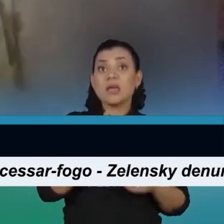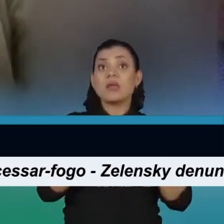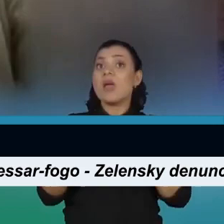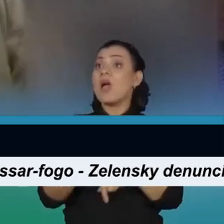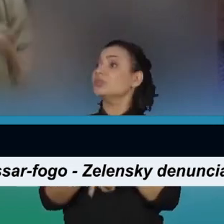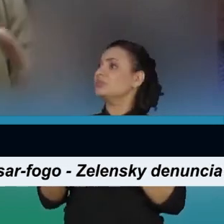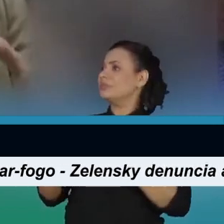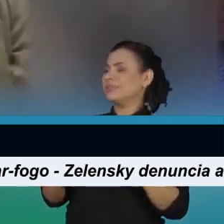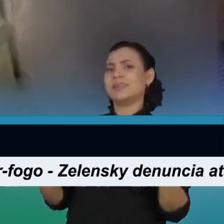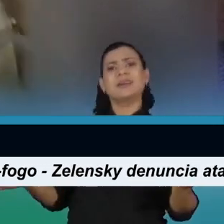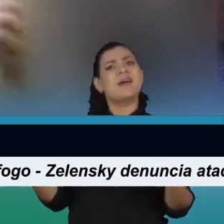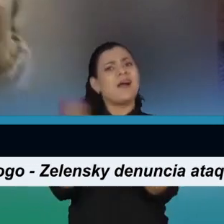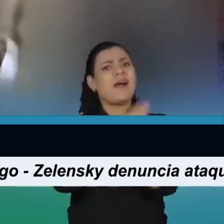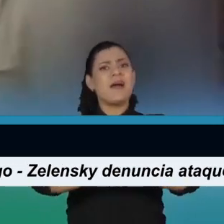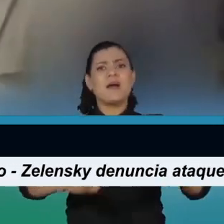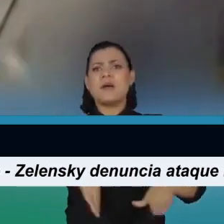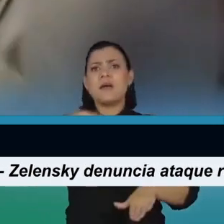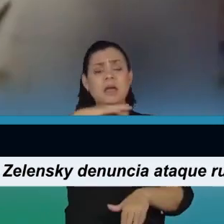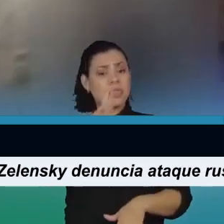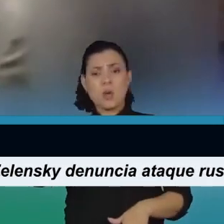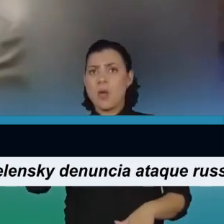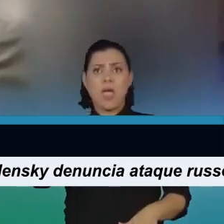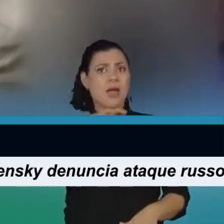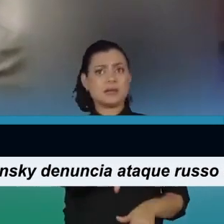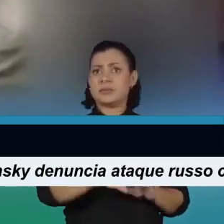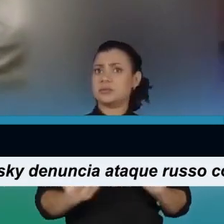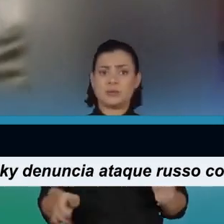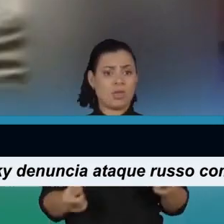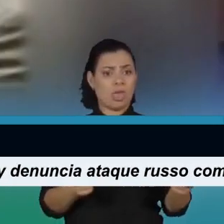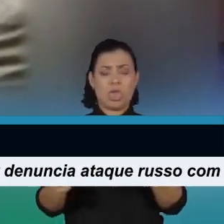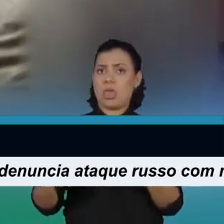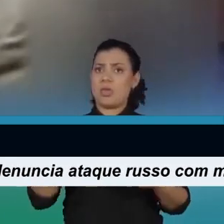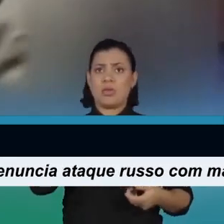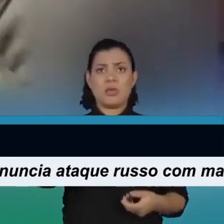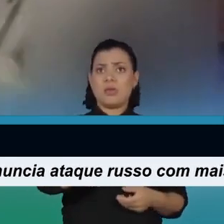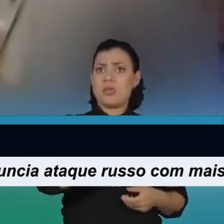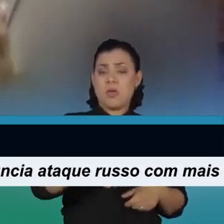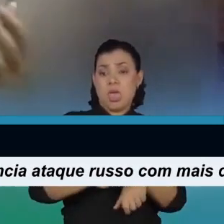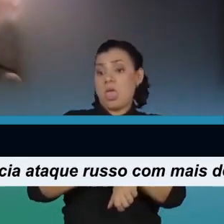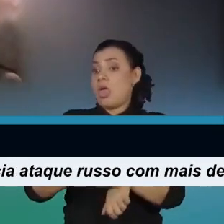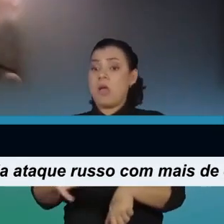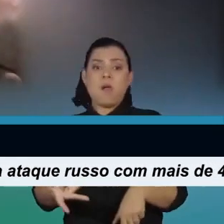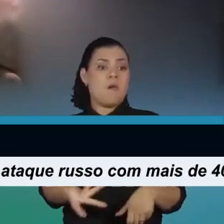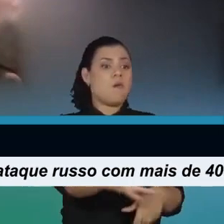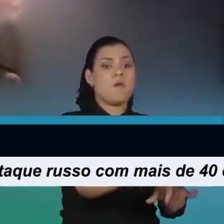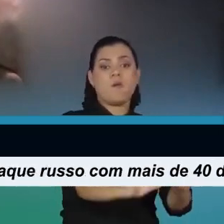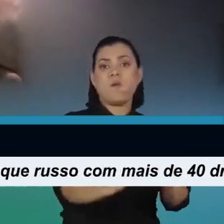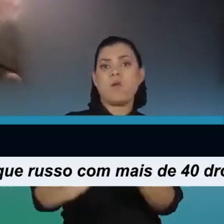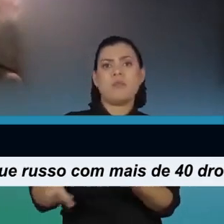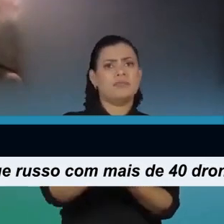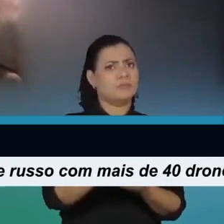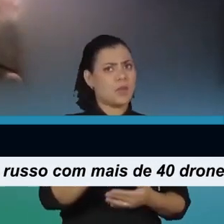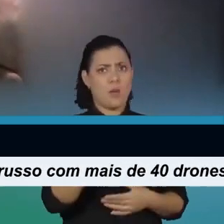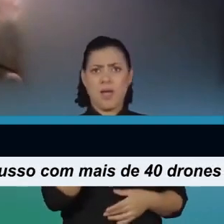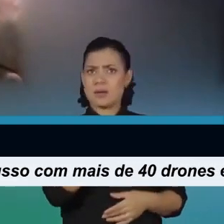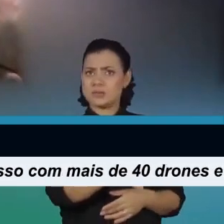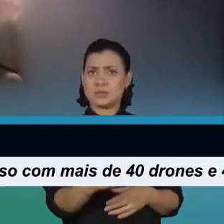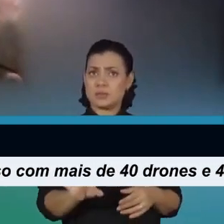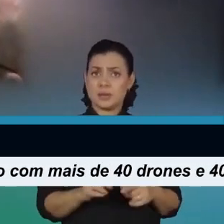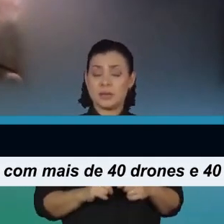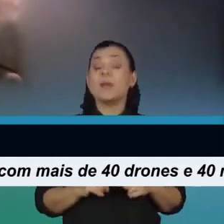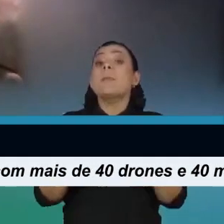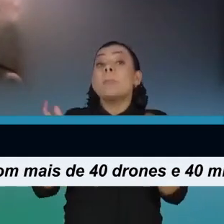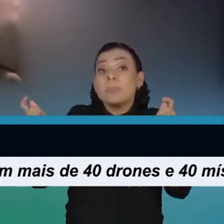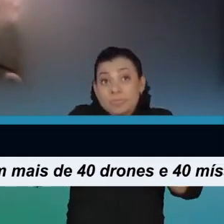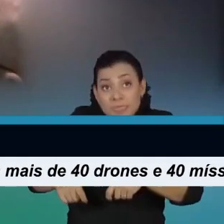arrecadação. Chega! Não é assim que se governa. Não é com essa ferocidade fiscal. A regra do arcabouço permite a